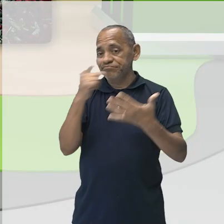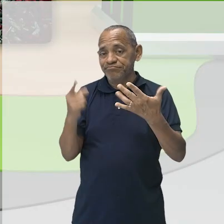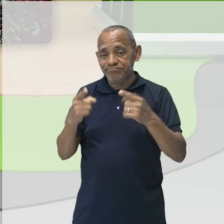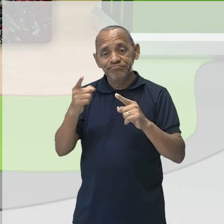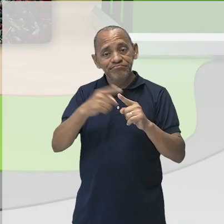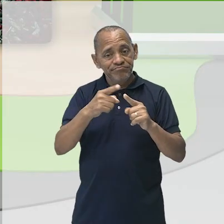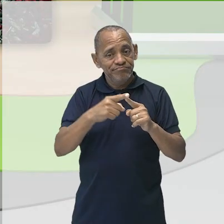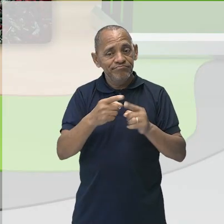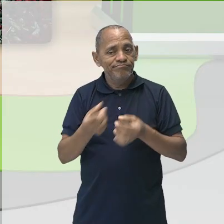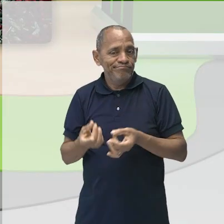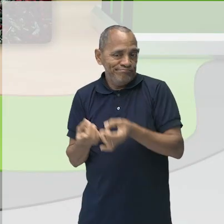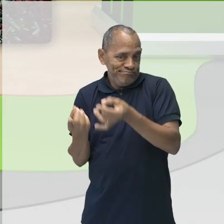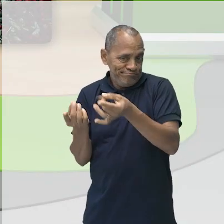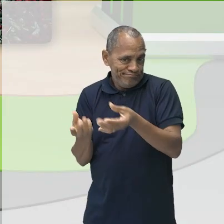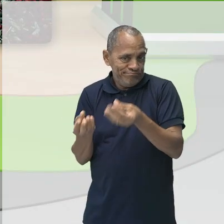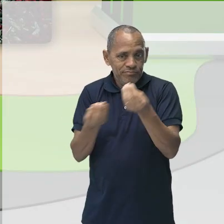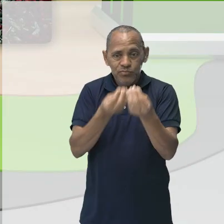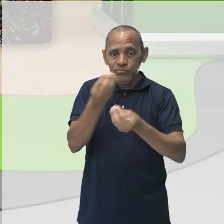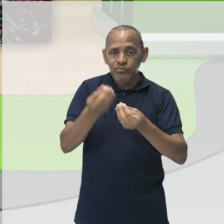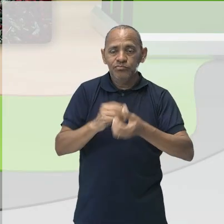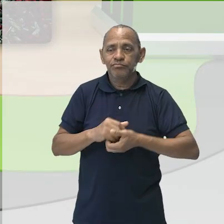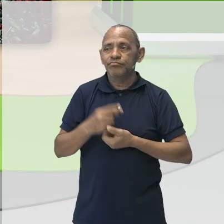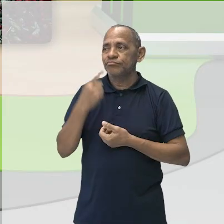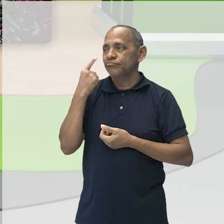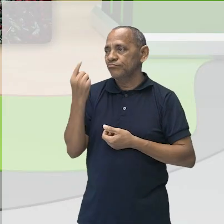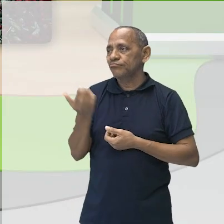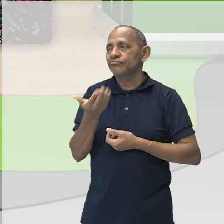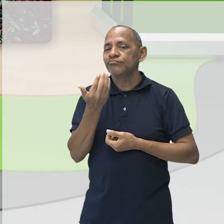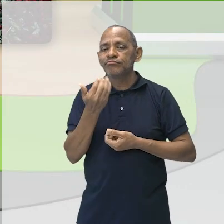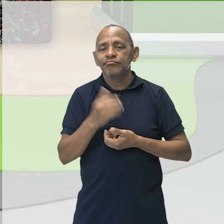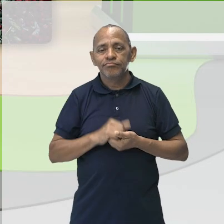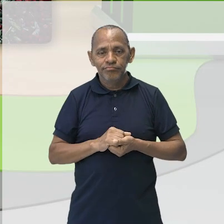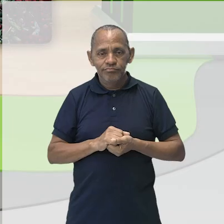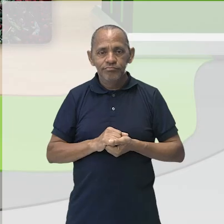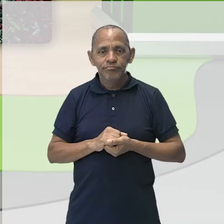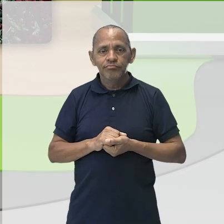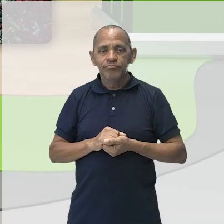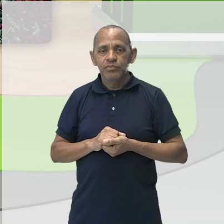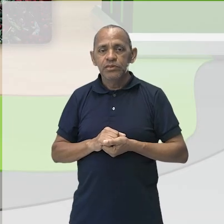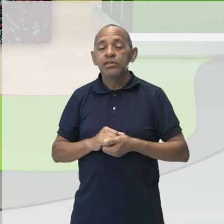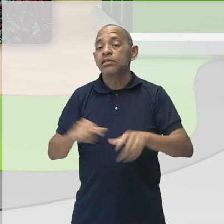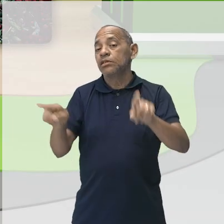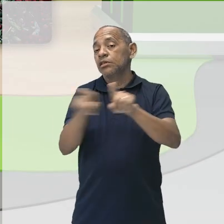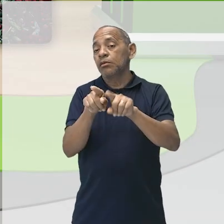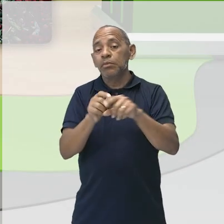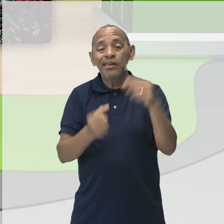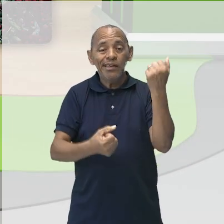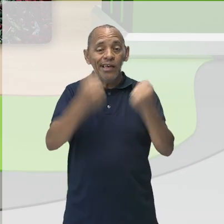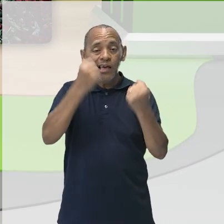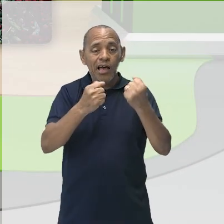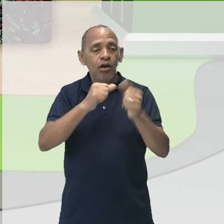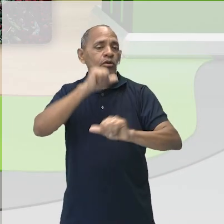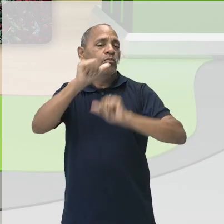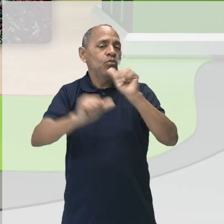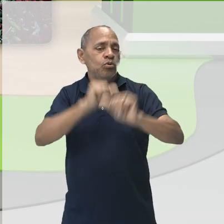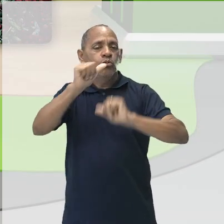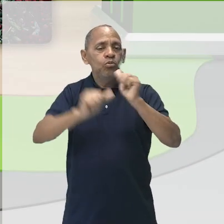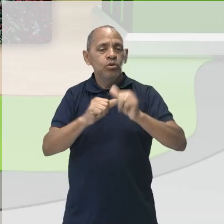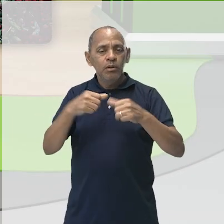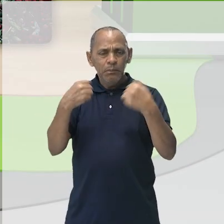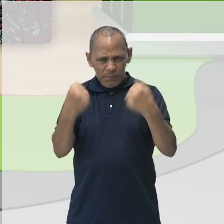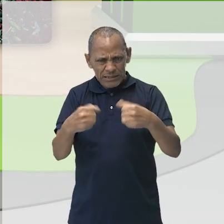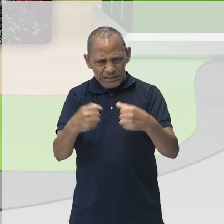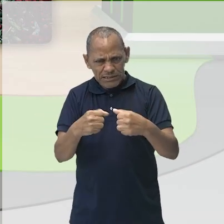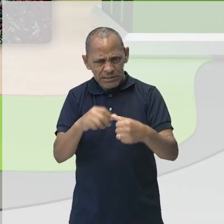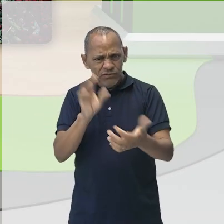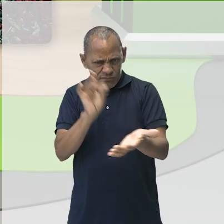Com relação a esse tipo de desperdício, bem como ao desperdício com relação à troca de carro, é mesmo